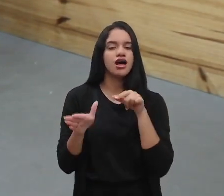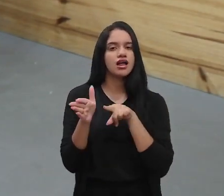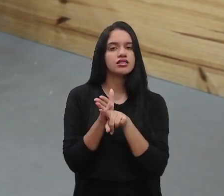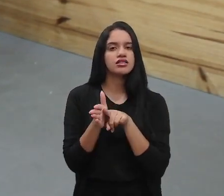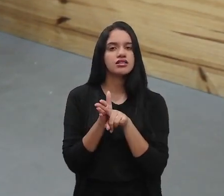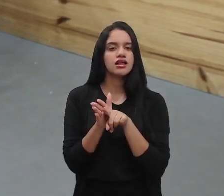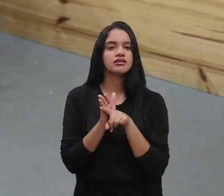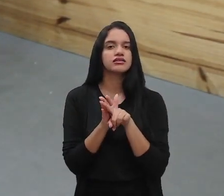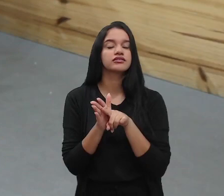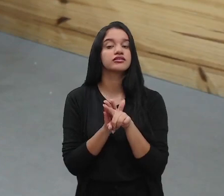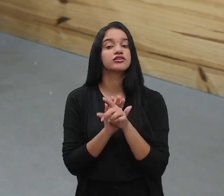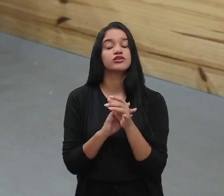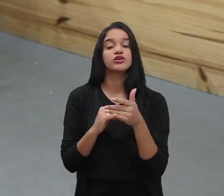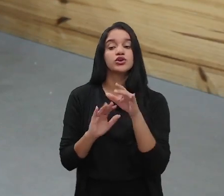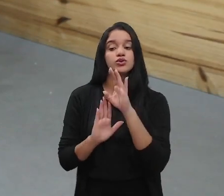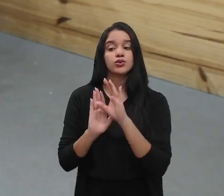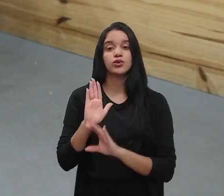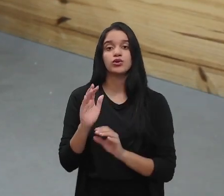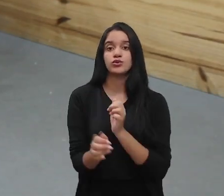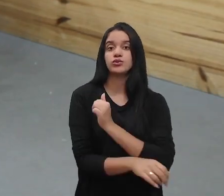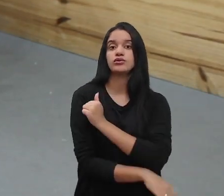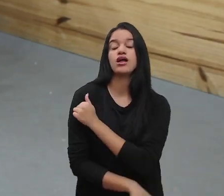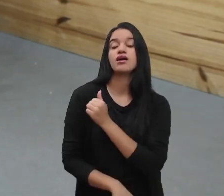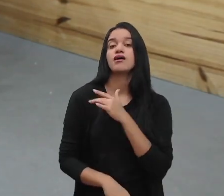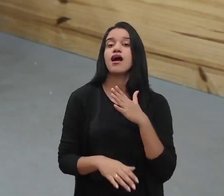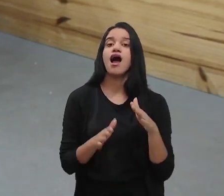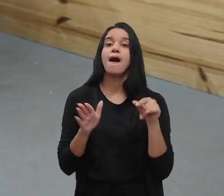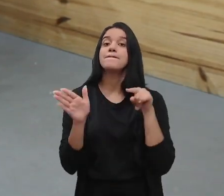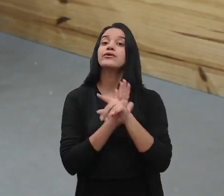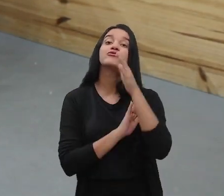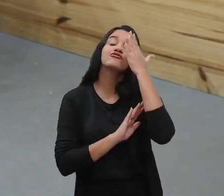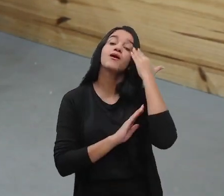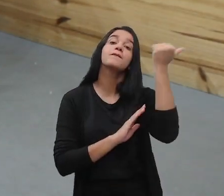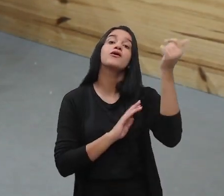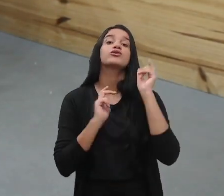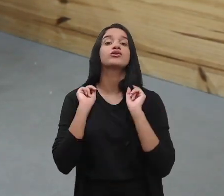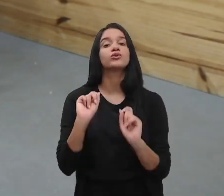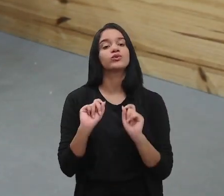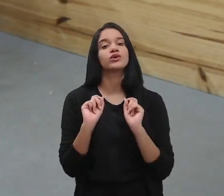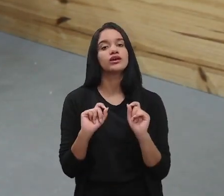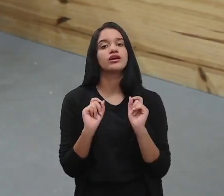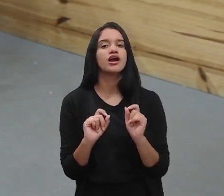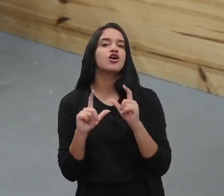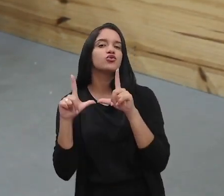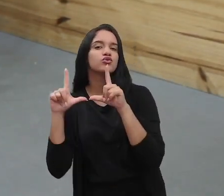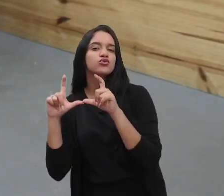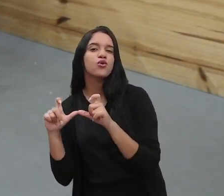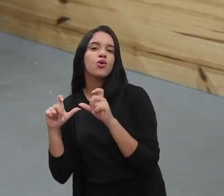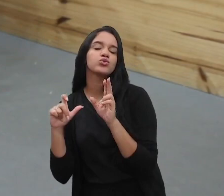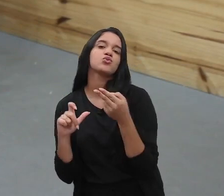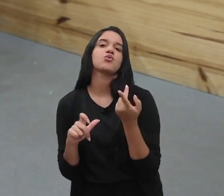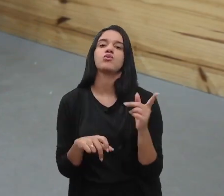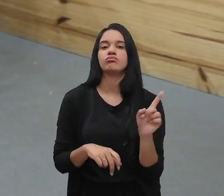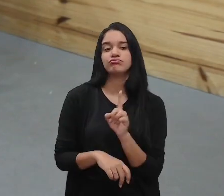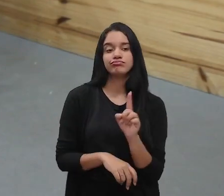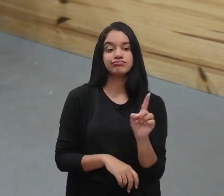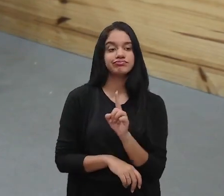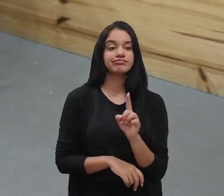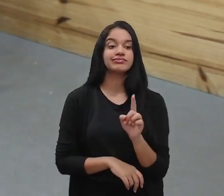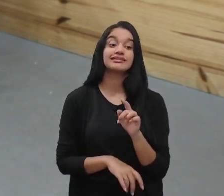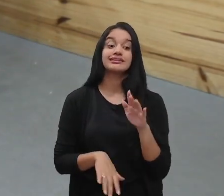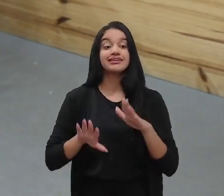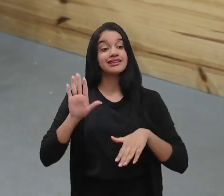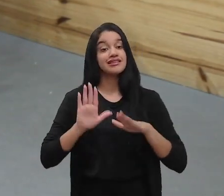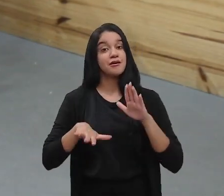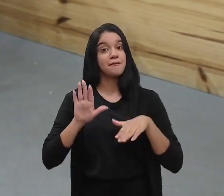com os alunos, e aí aquela famosa pergunta, né? Sim. Professor, coloco foto, não coloco foto? Dos currículos. Depende